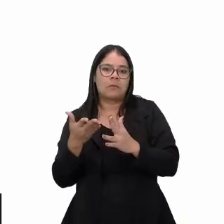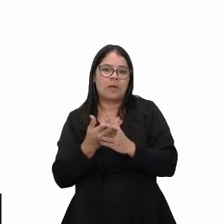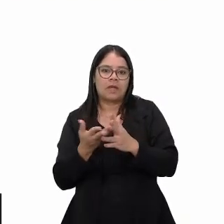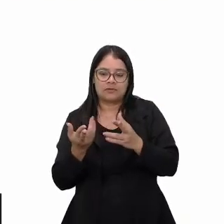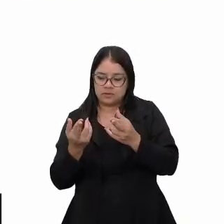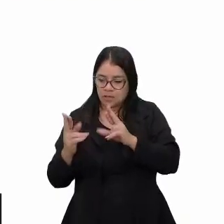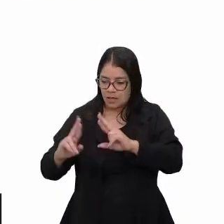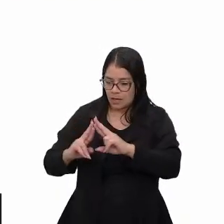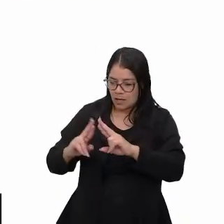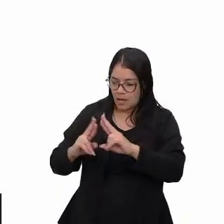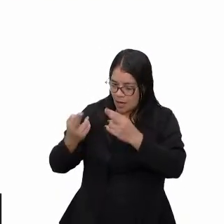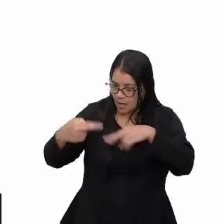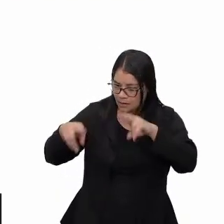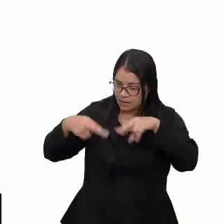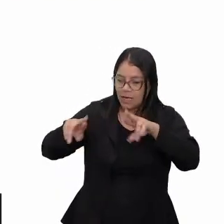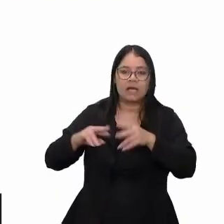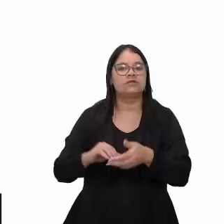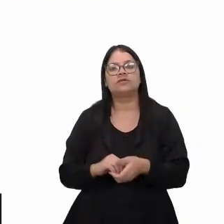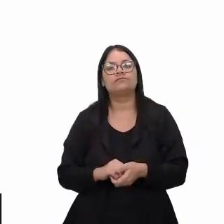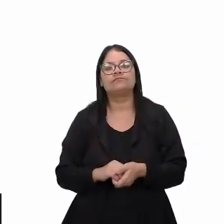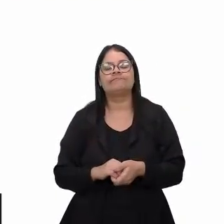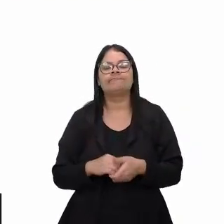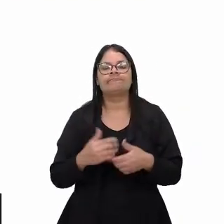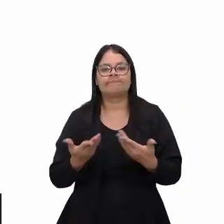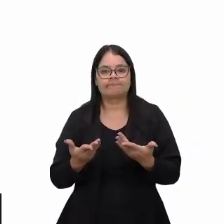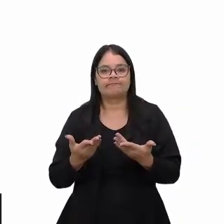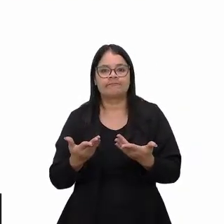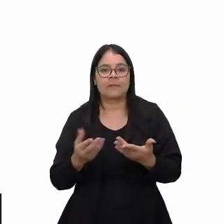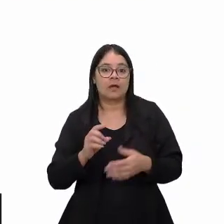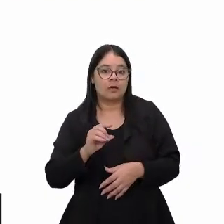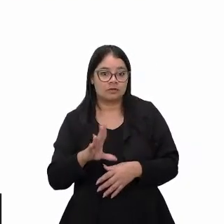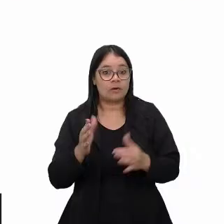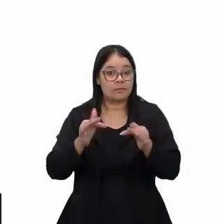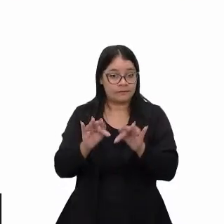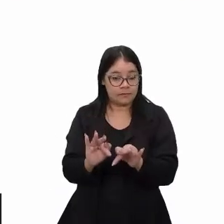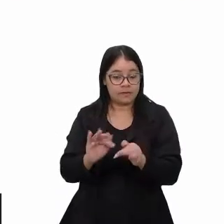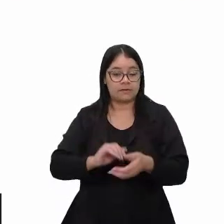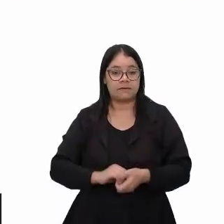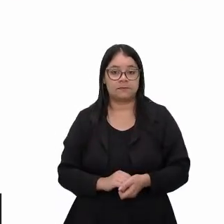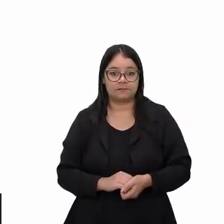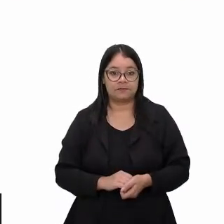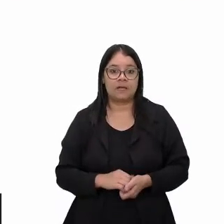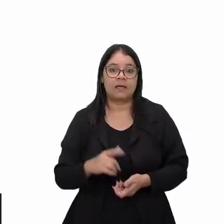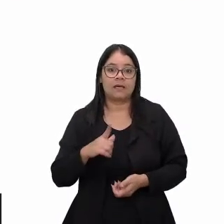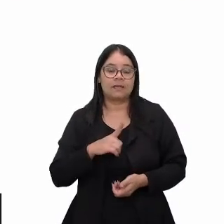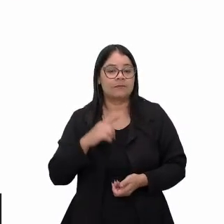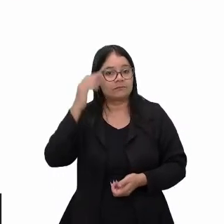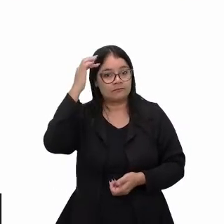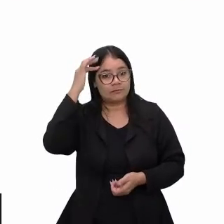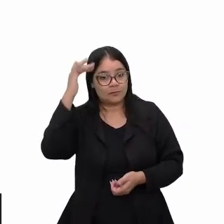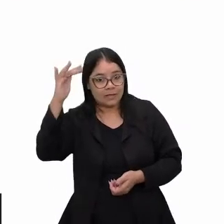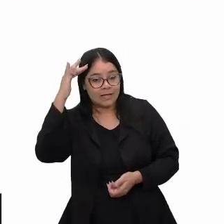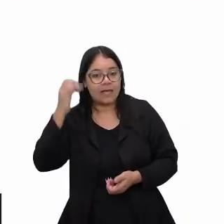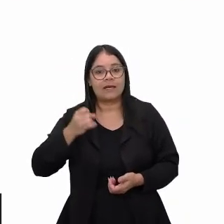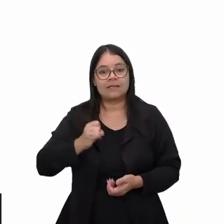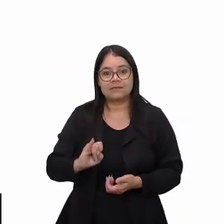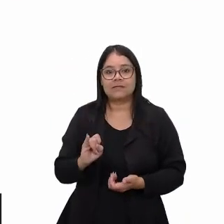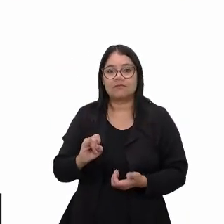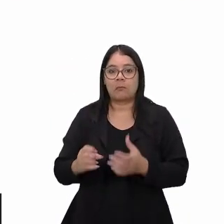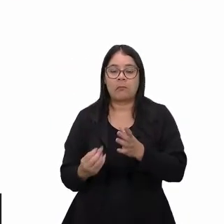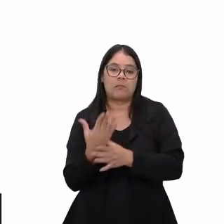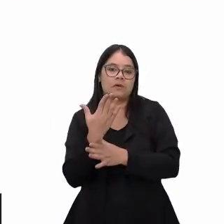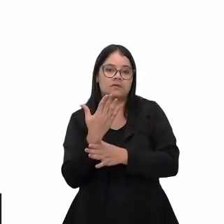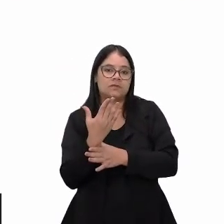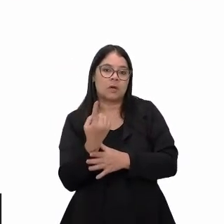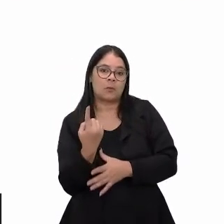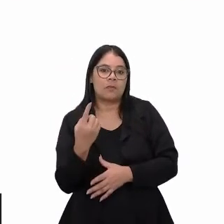né? E aí, só para finalizar, a gente tem uma ideia. Se fosse para produzir